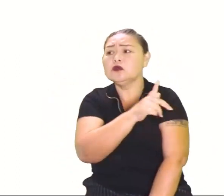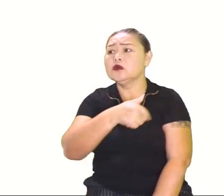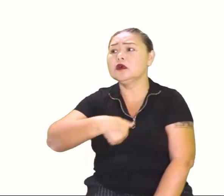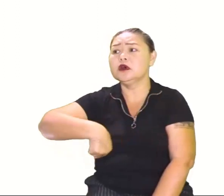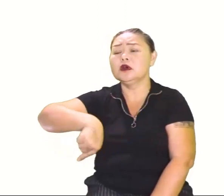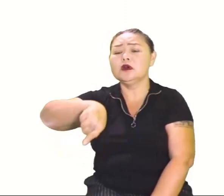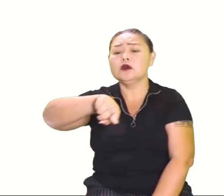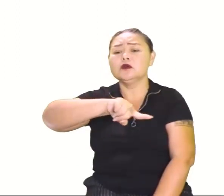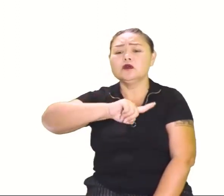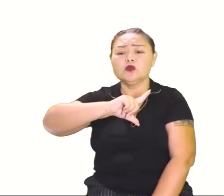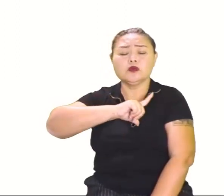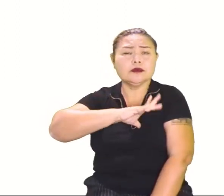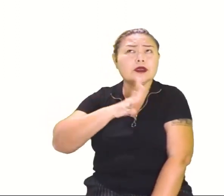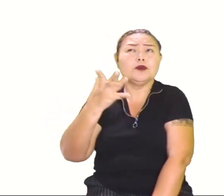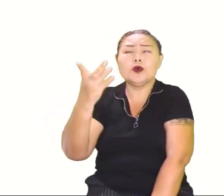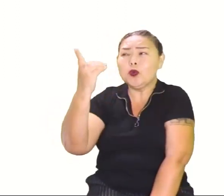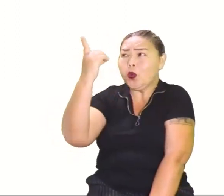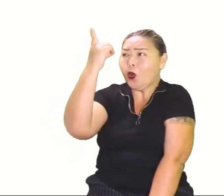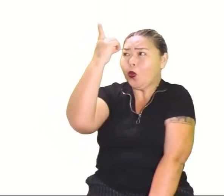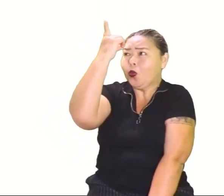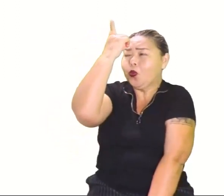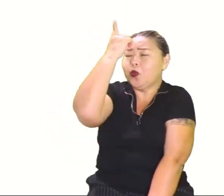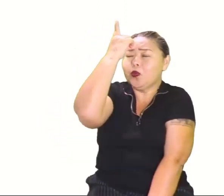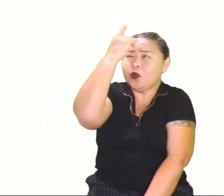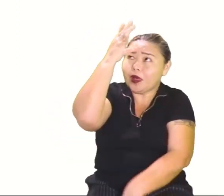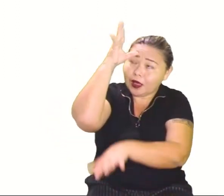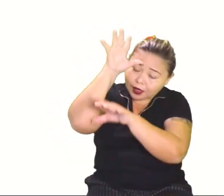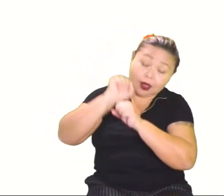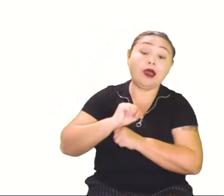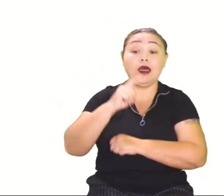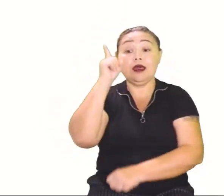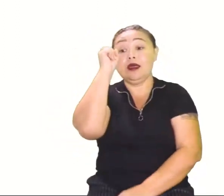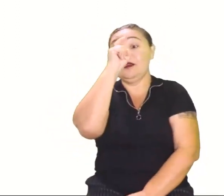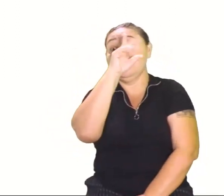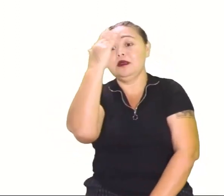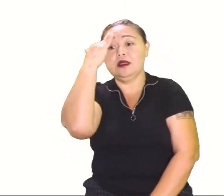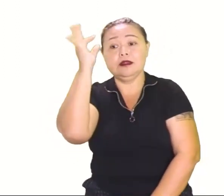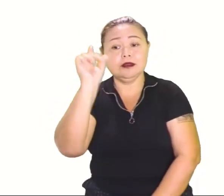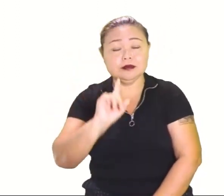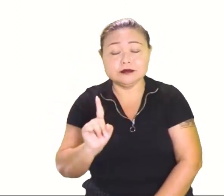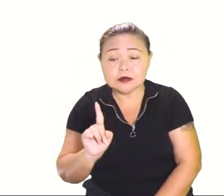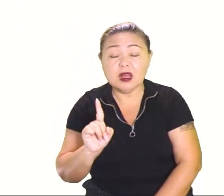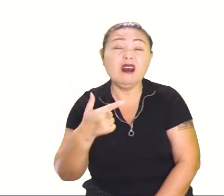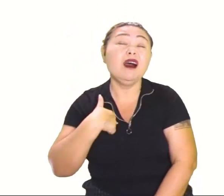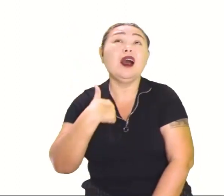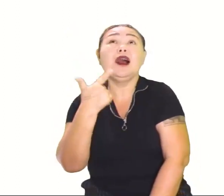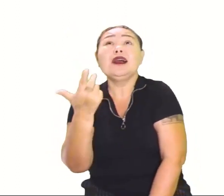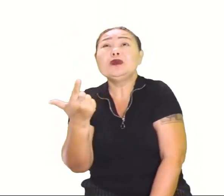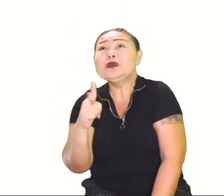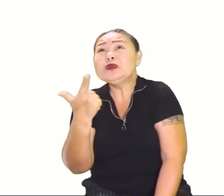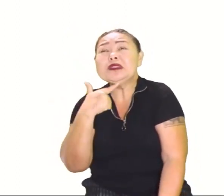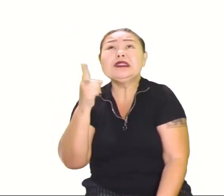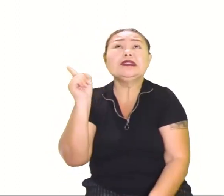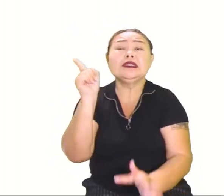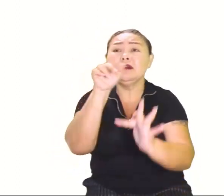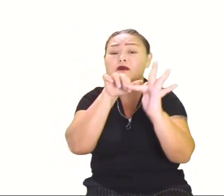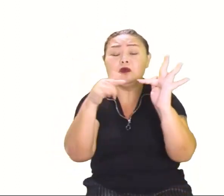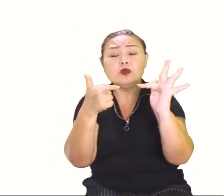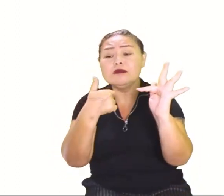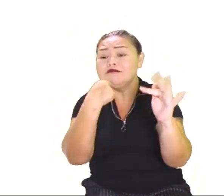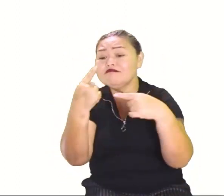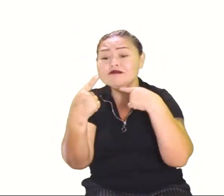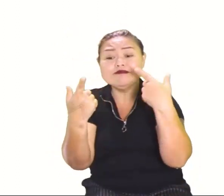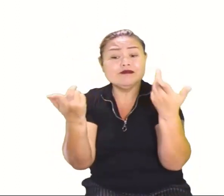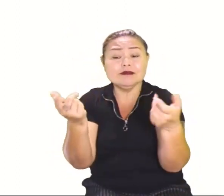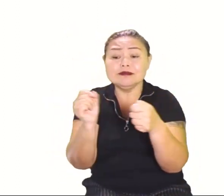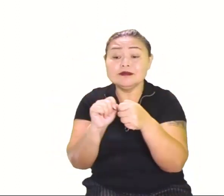assim, nós temos o dom de colocar dificuldade naquilo que não entendemos. Ah, não tem a função, não dá para fazer. Ele